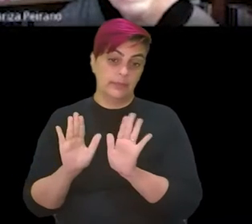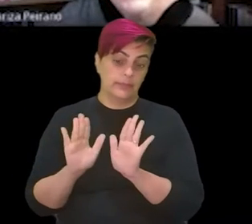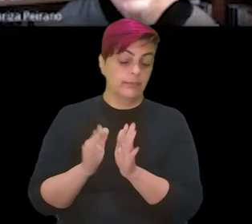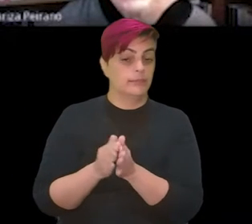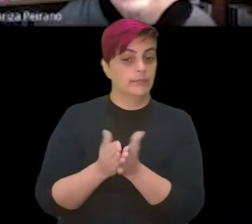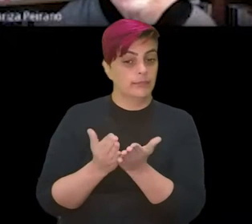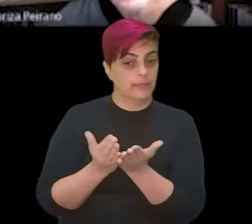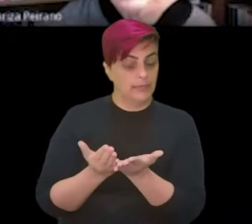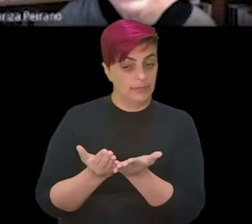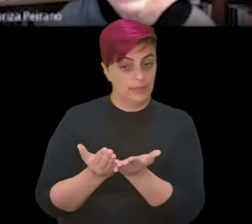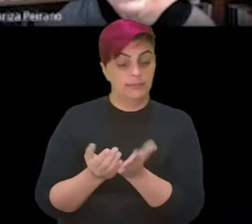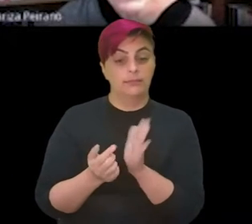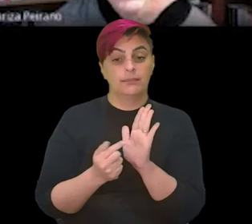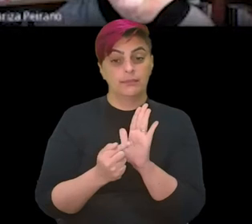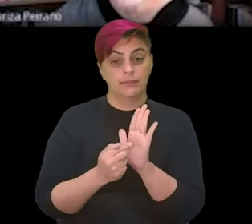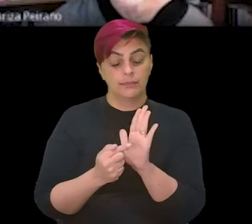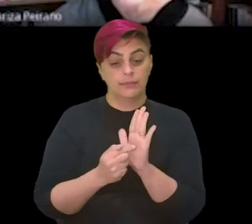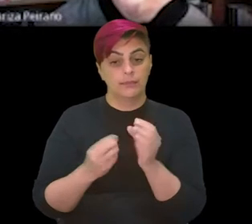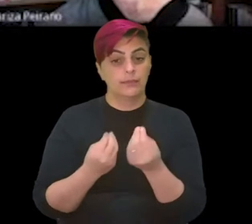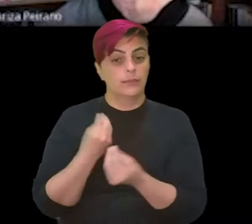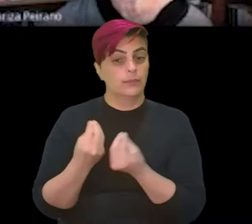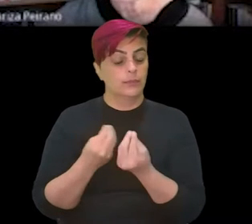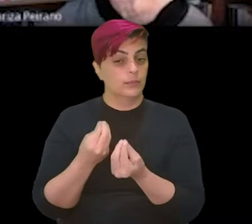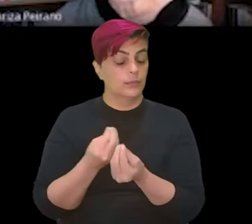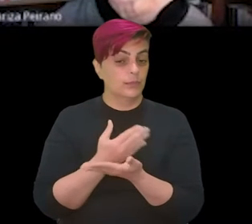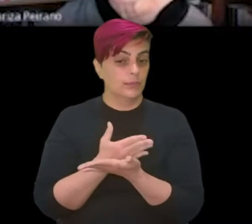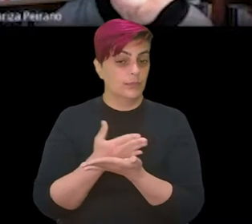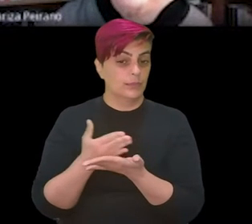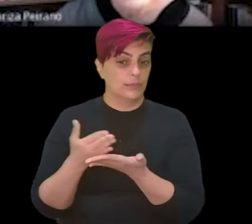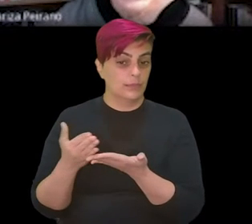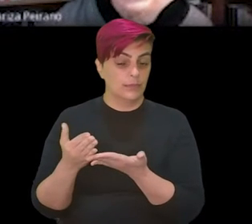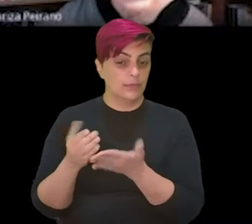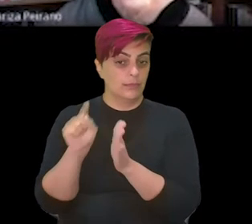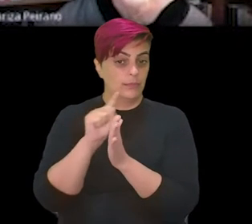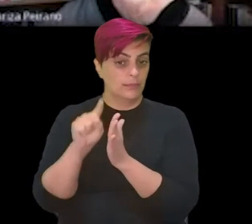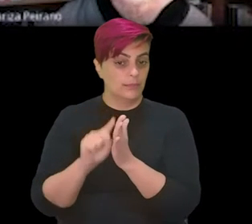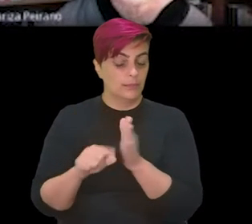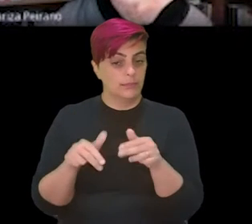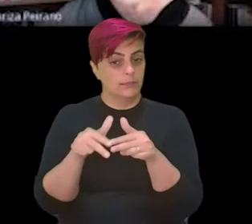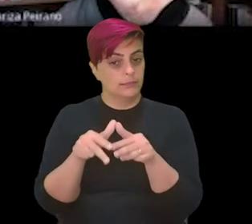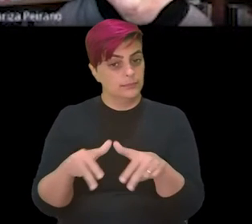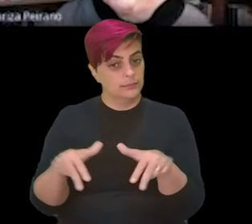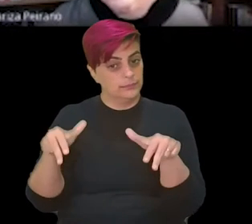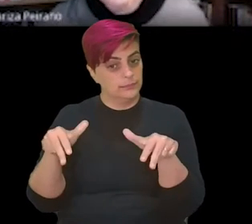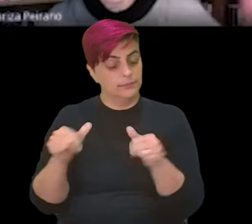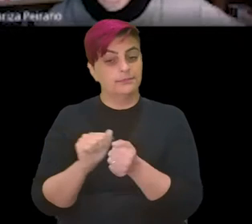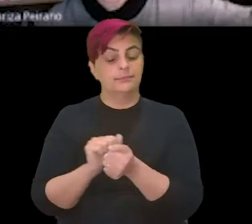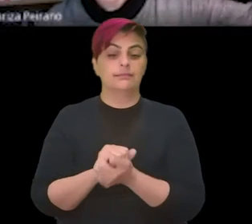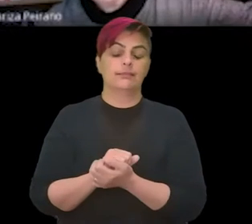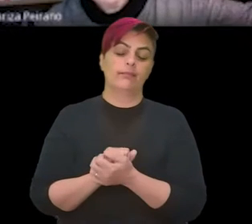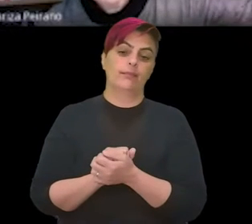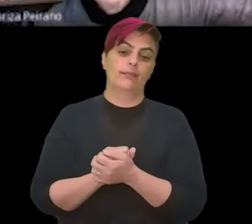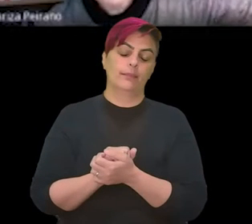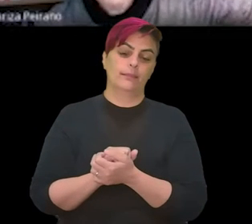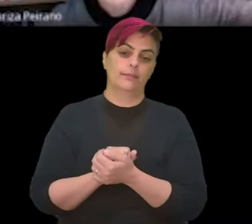que representa a origem da etnografia no imaginário da antropologia. Se